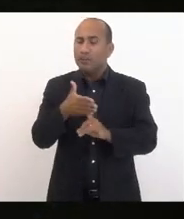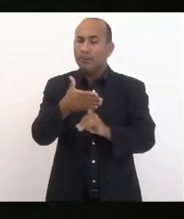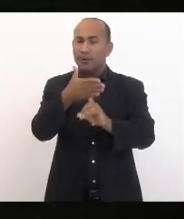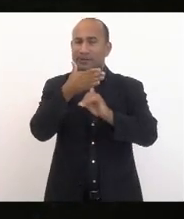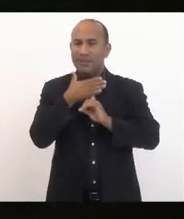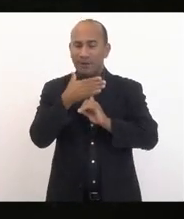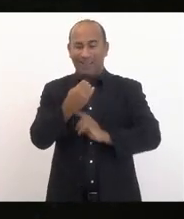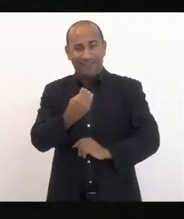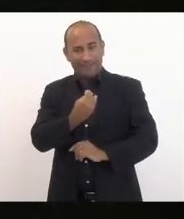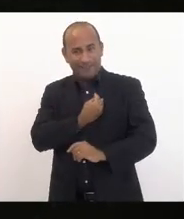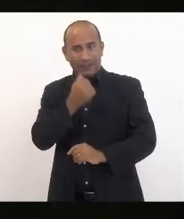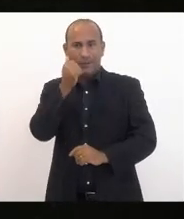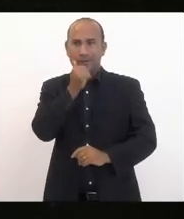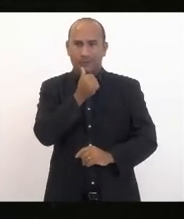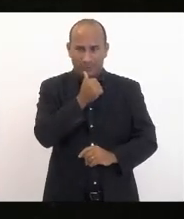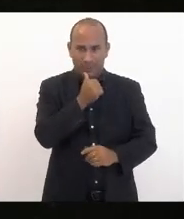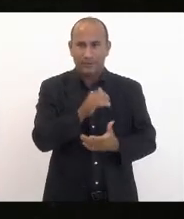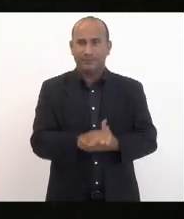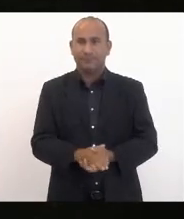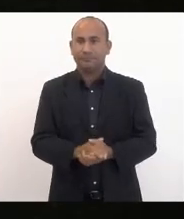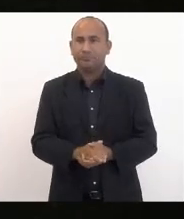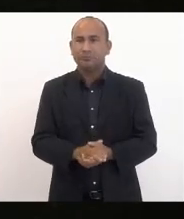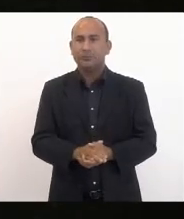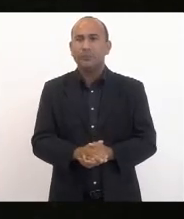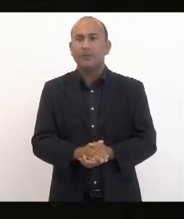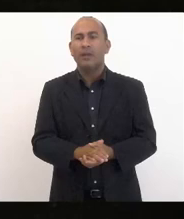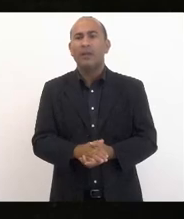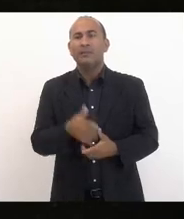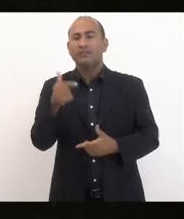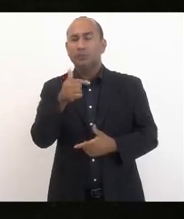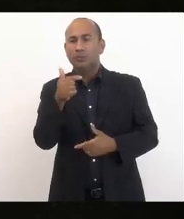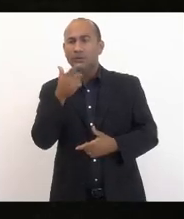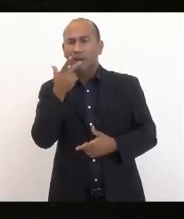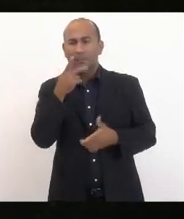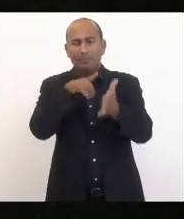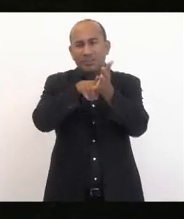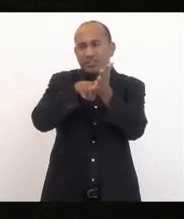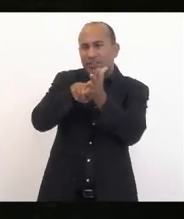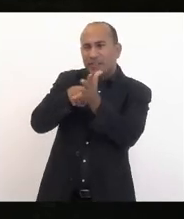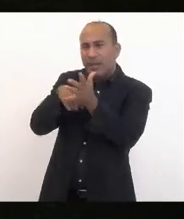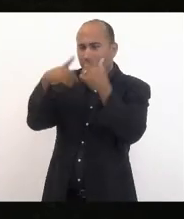à vida das mulheres. Segundo o Atlas da Violência,